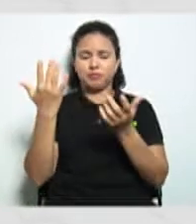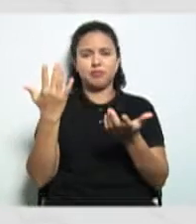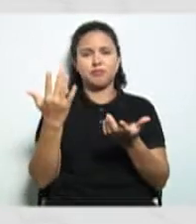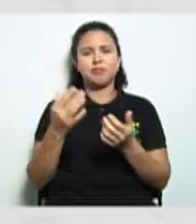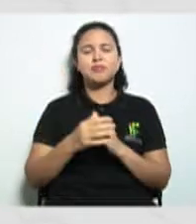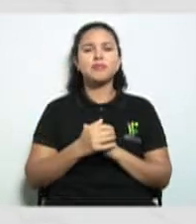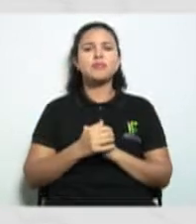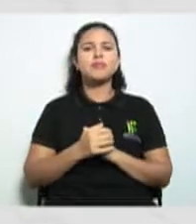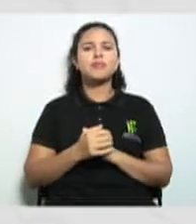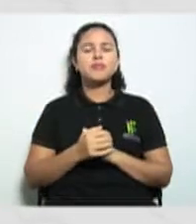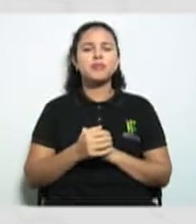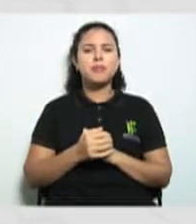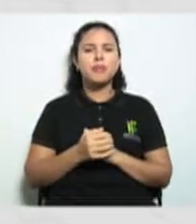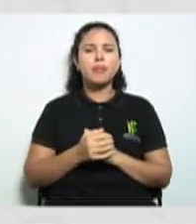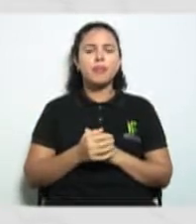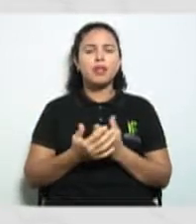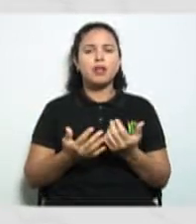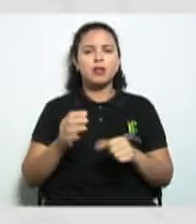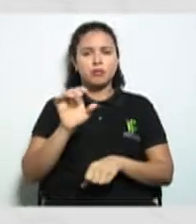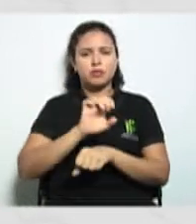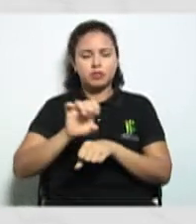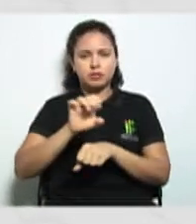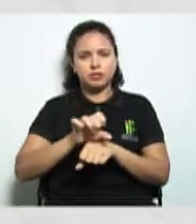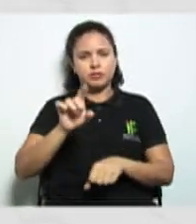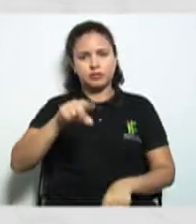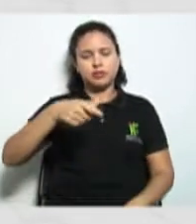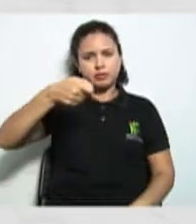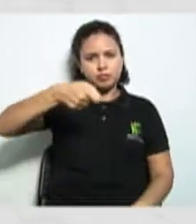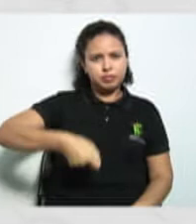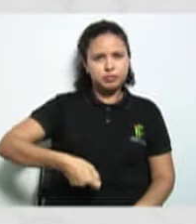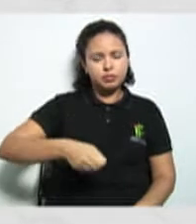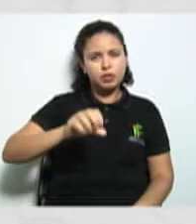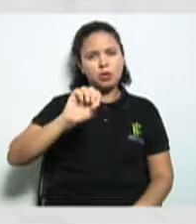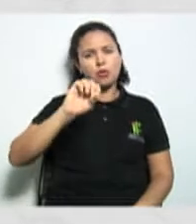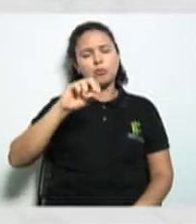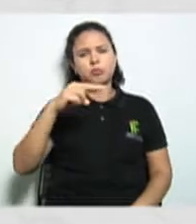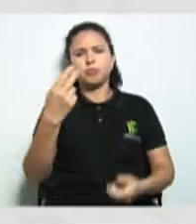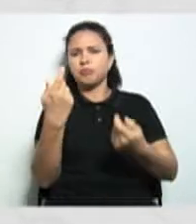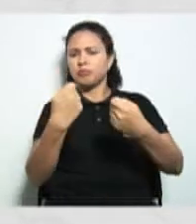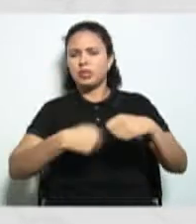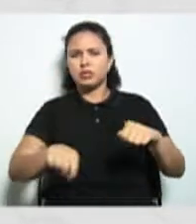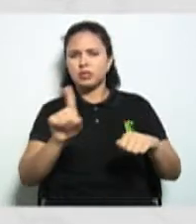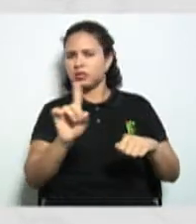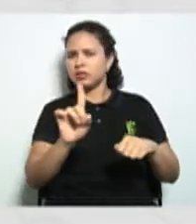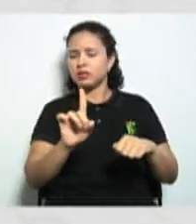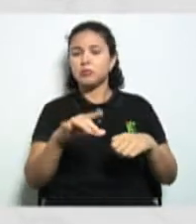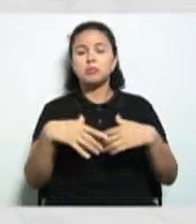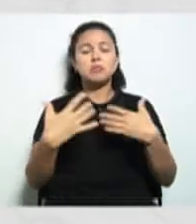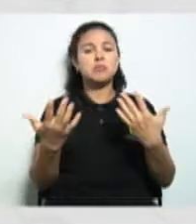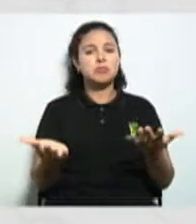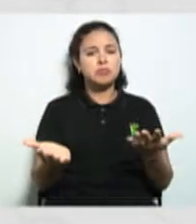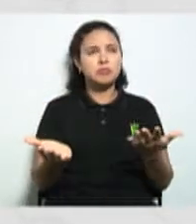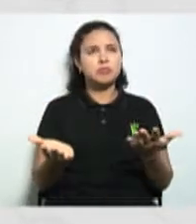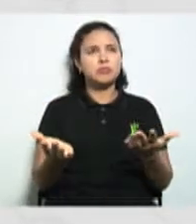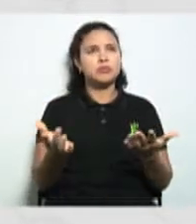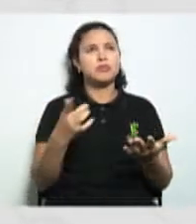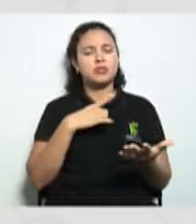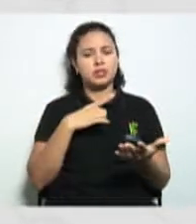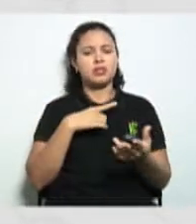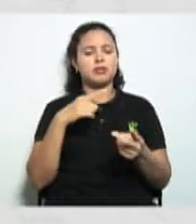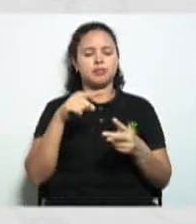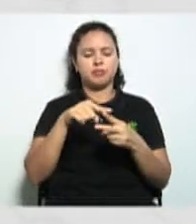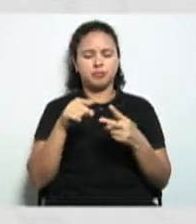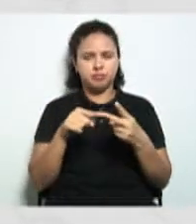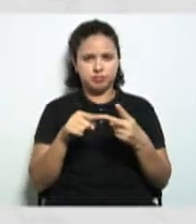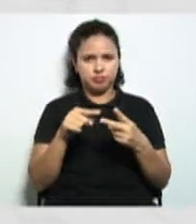é obrigatório, não obrigatório. São as duas formas do estágio. Então nós temos no estágio obrigatório,